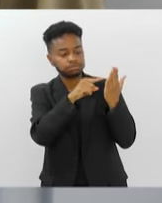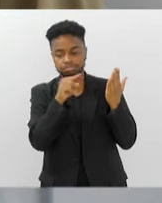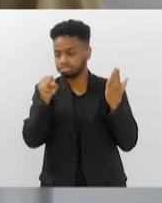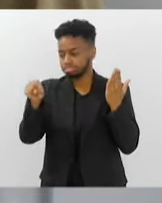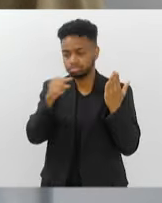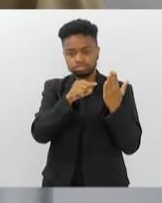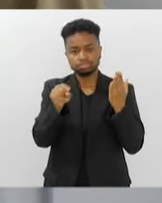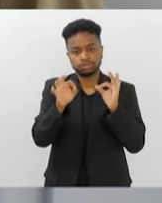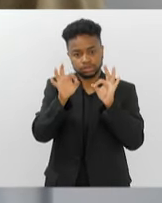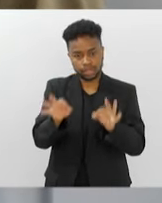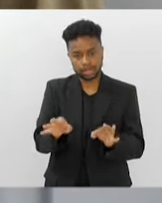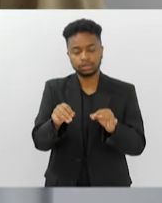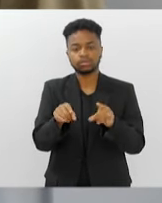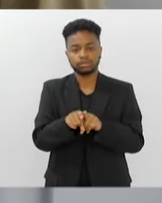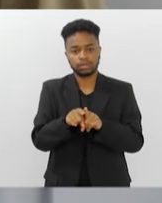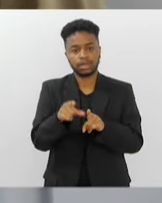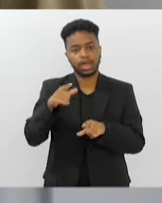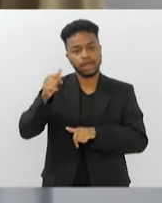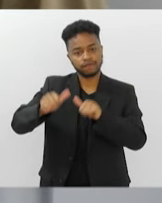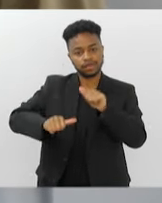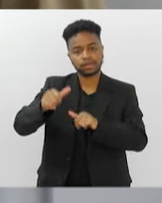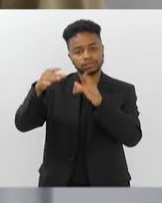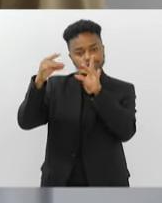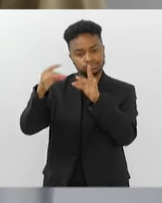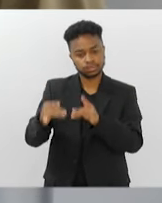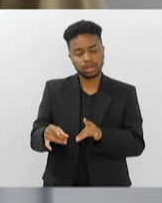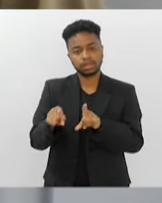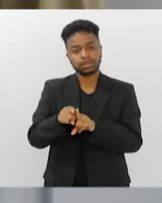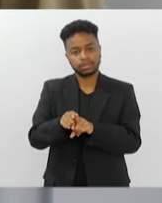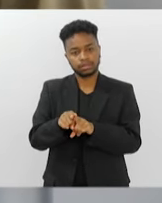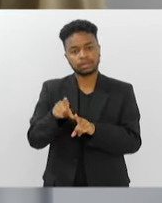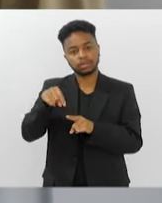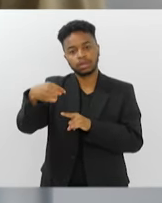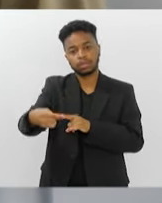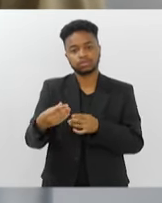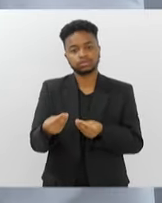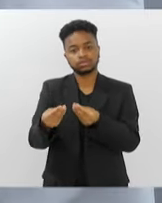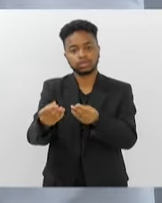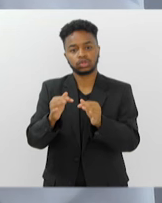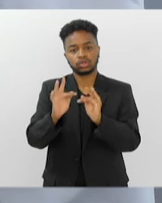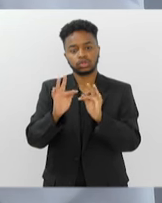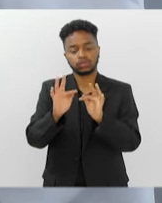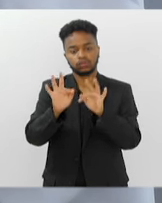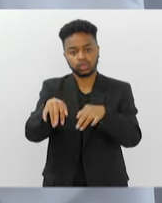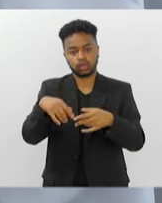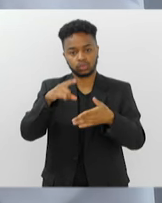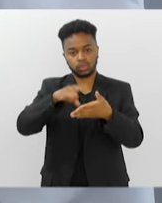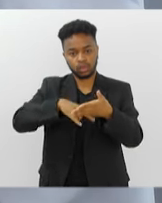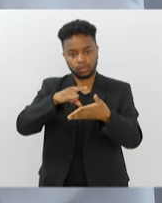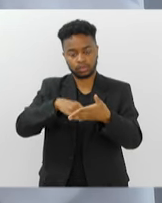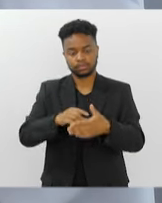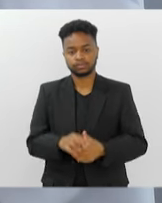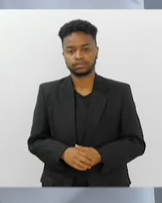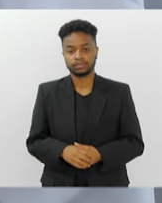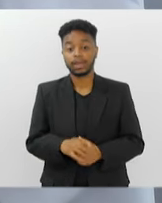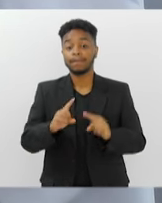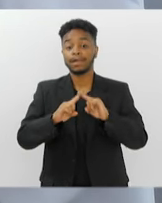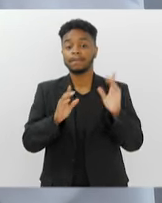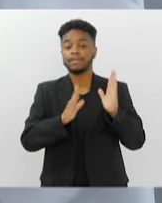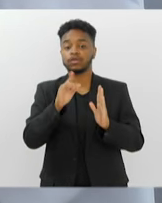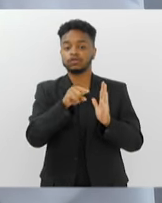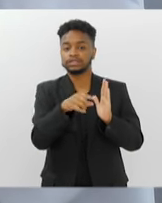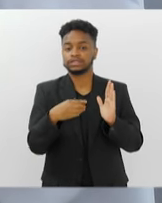item faz uma vistoria eh até mesmo para emitir o documento final mas nesse período que o senhor estava como secretário o senhor